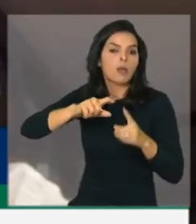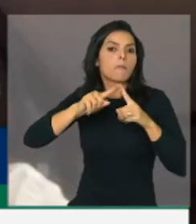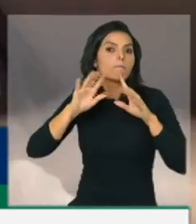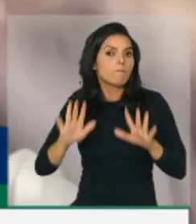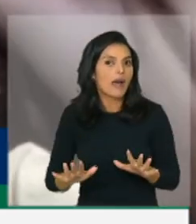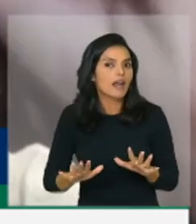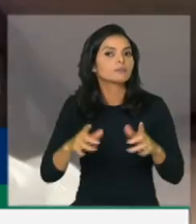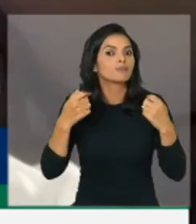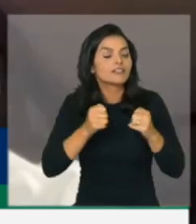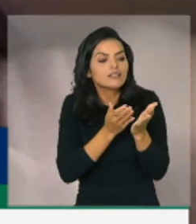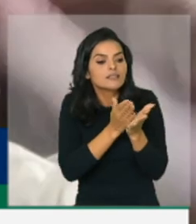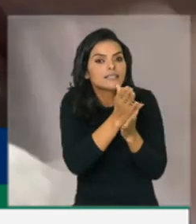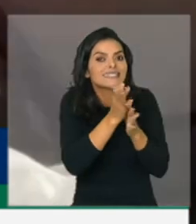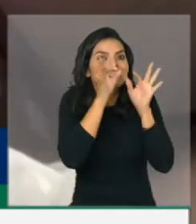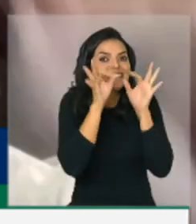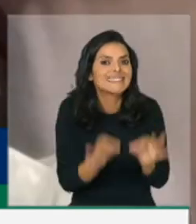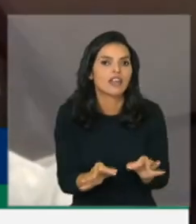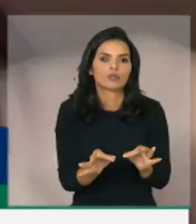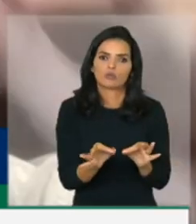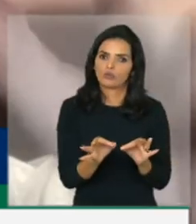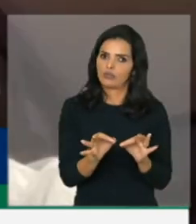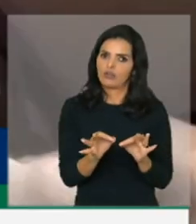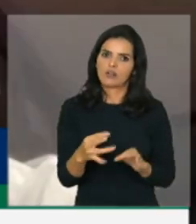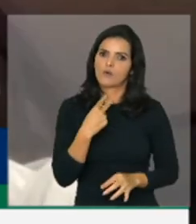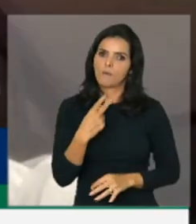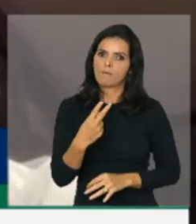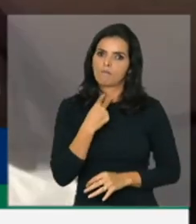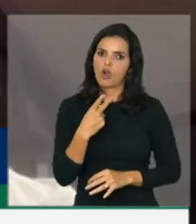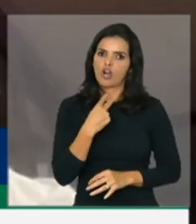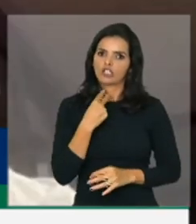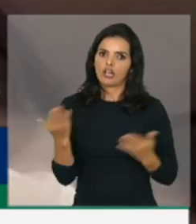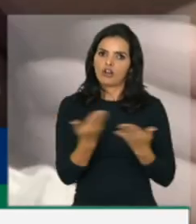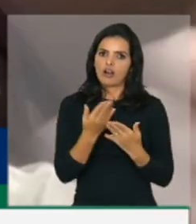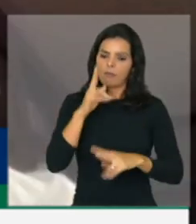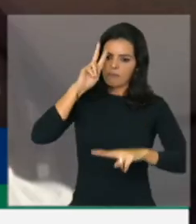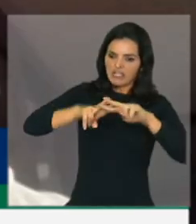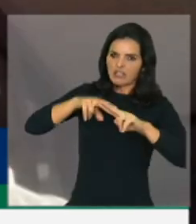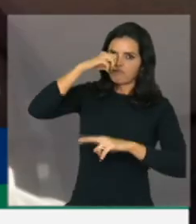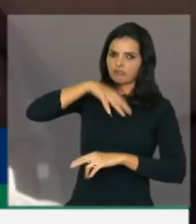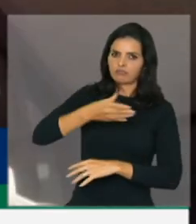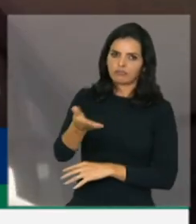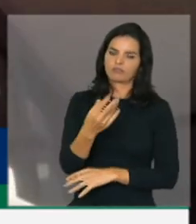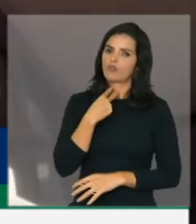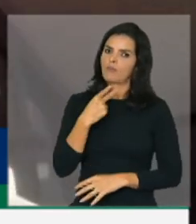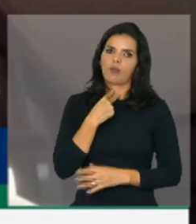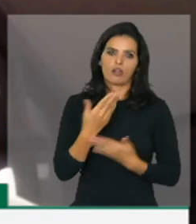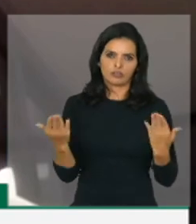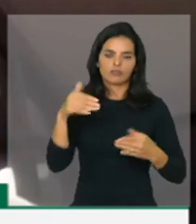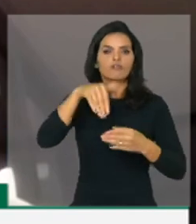corretos. Os fins não podem justificar os meios nesse país. Por isso que o Novo vota não.